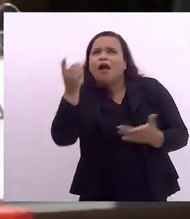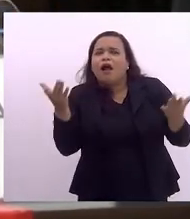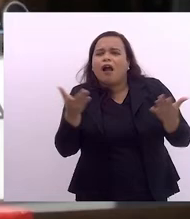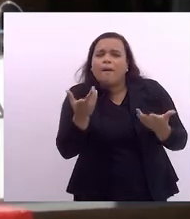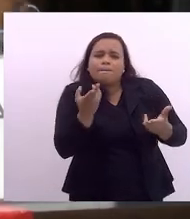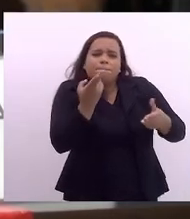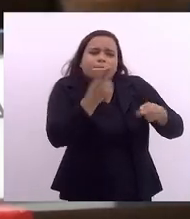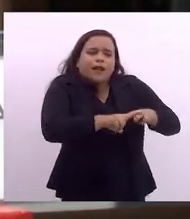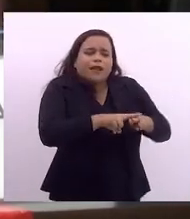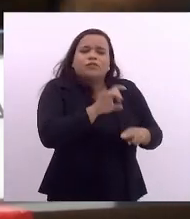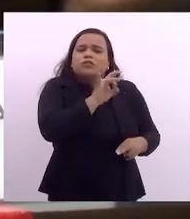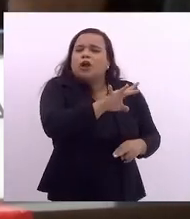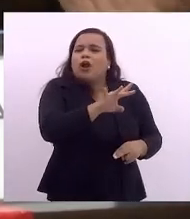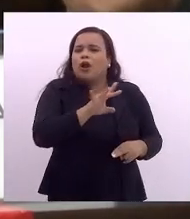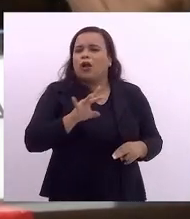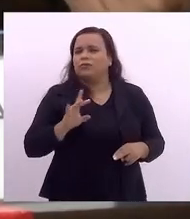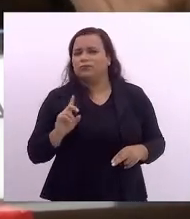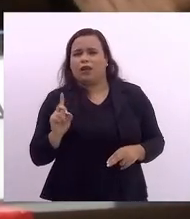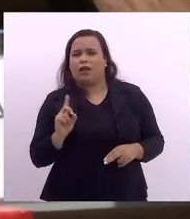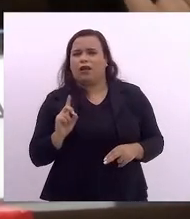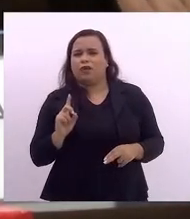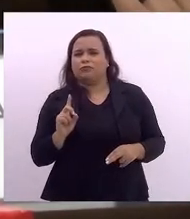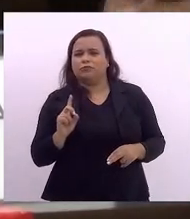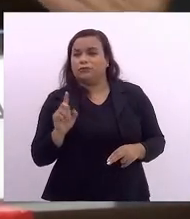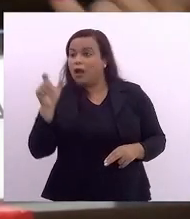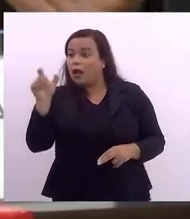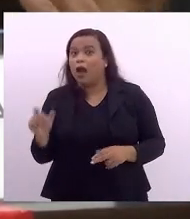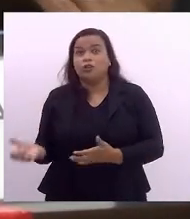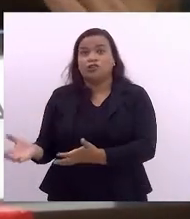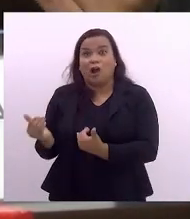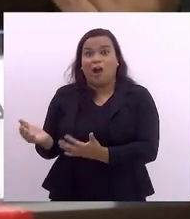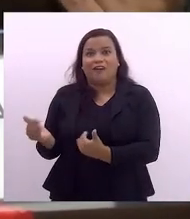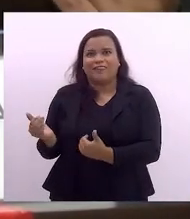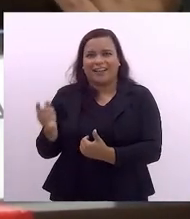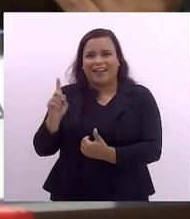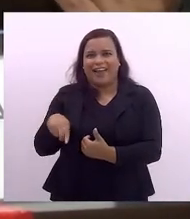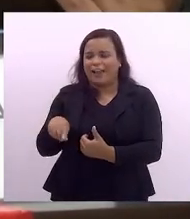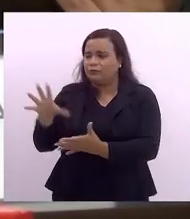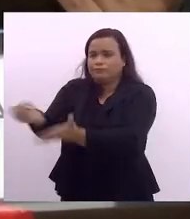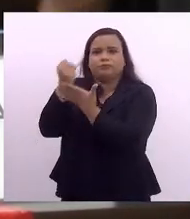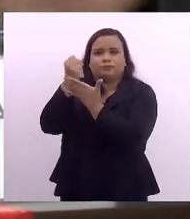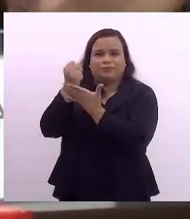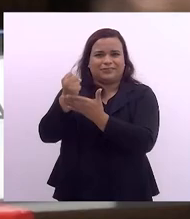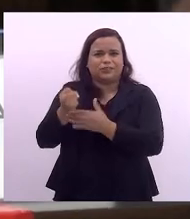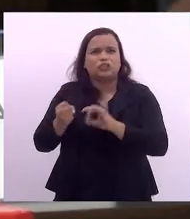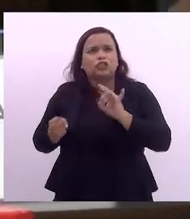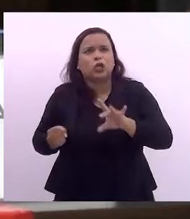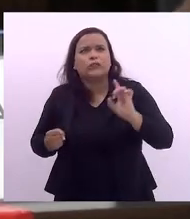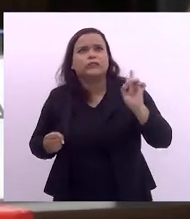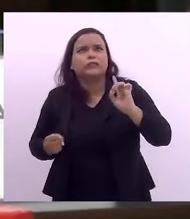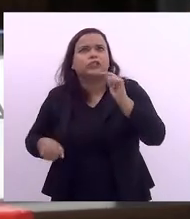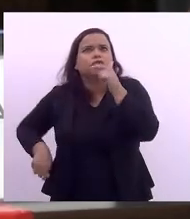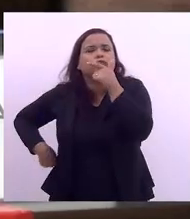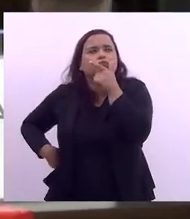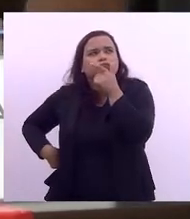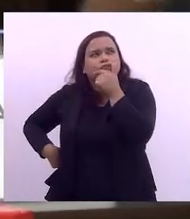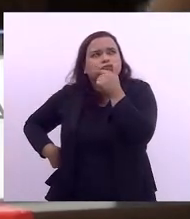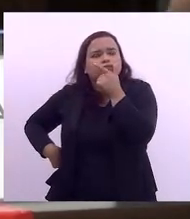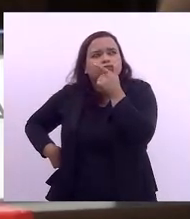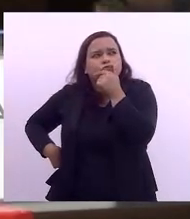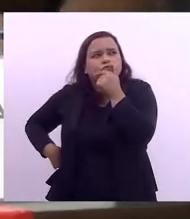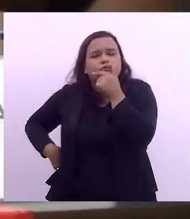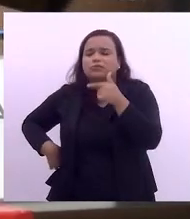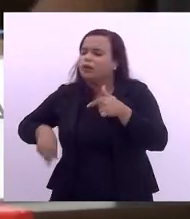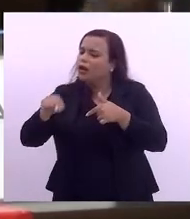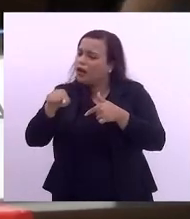ou apreender, que é o termo para o adolescente, encarcerar só quem tem, quem